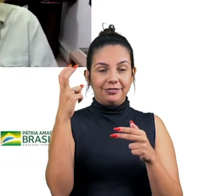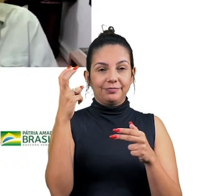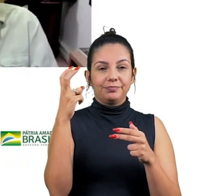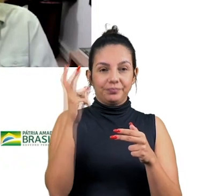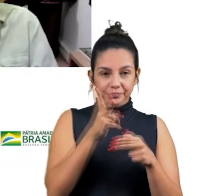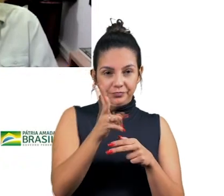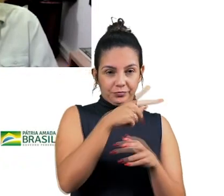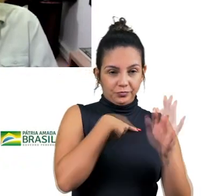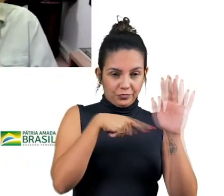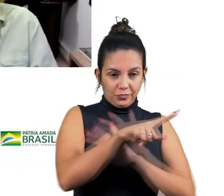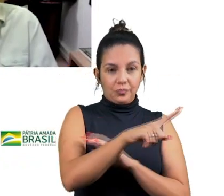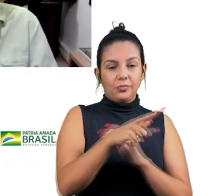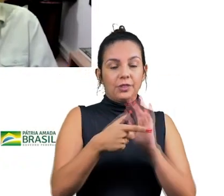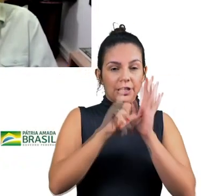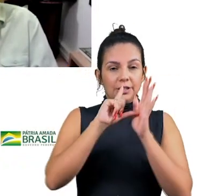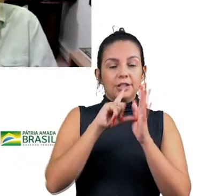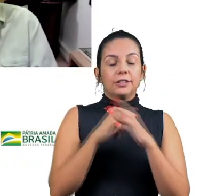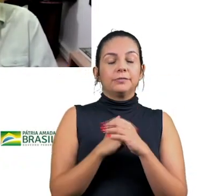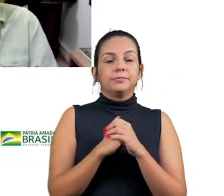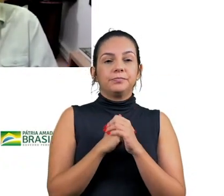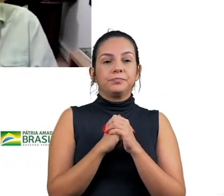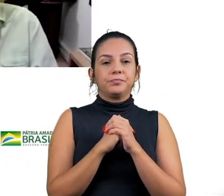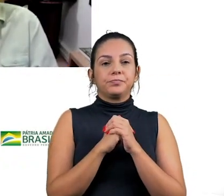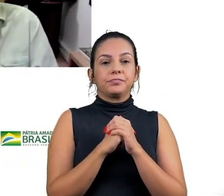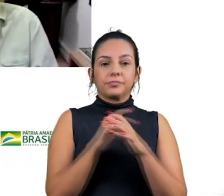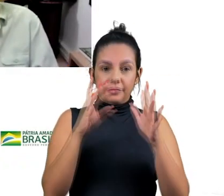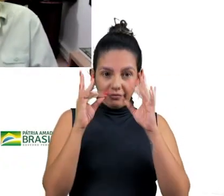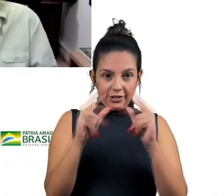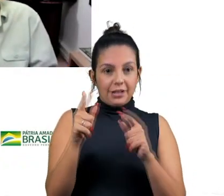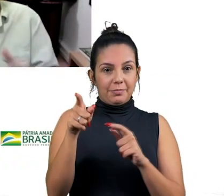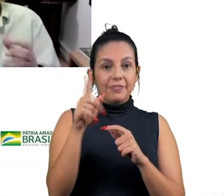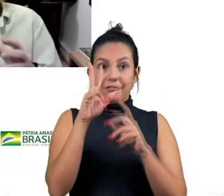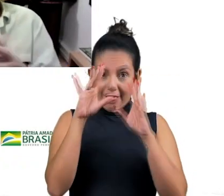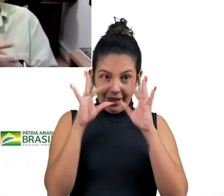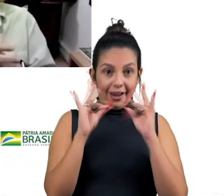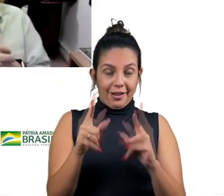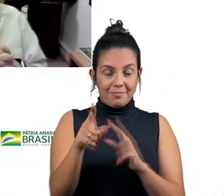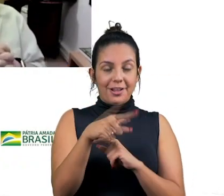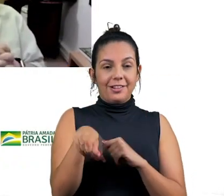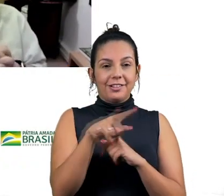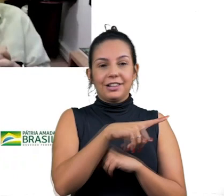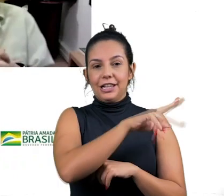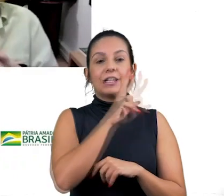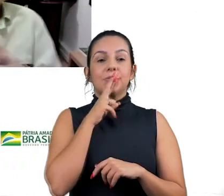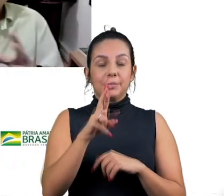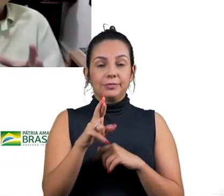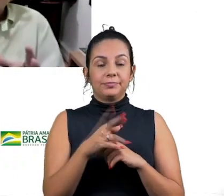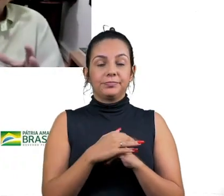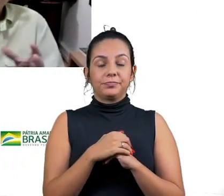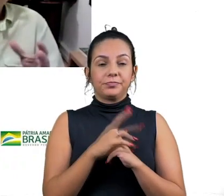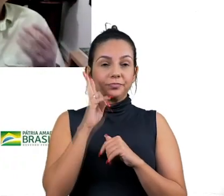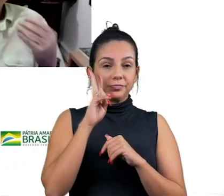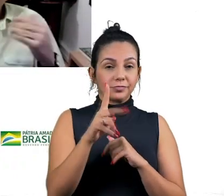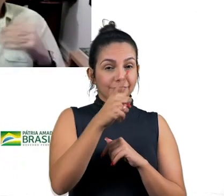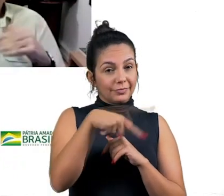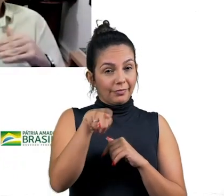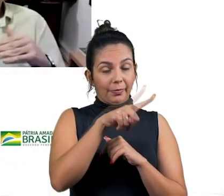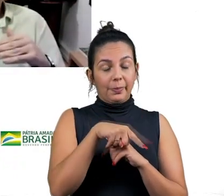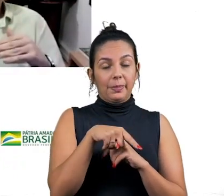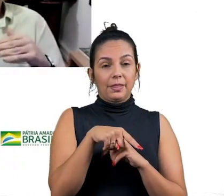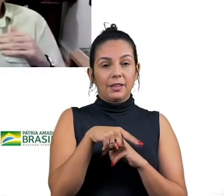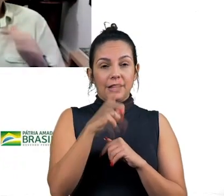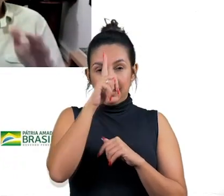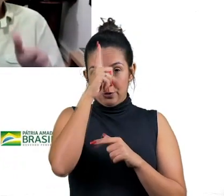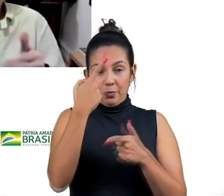sequência à minha pergunta anterior, claro. vai acabar, querido. Aquilo ali não vai rolar, não. Mas veja, mas isso aí